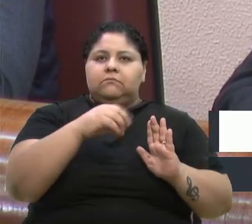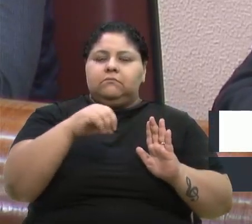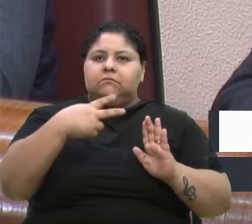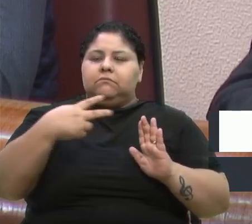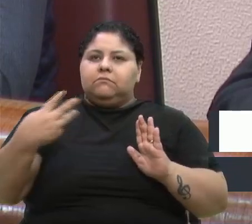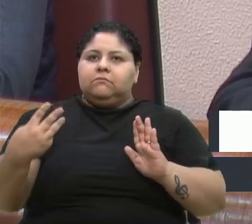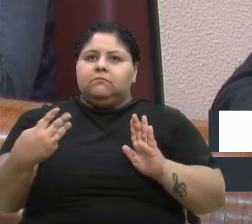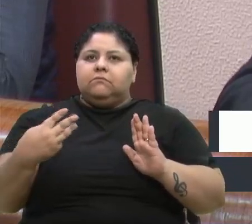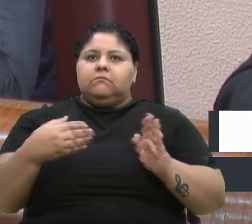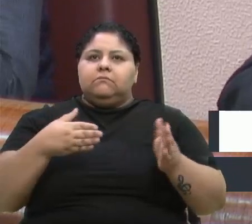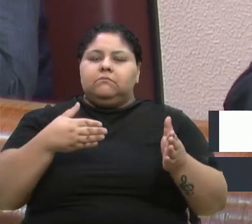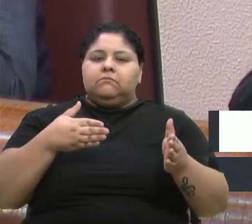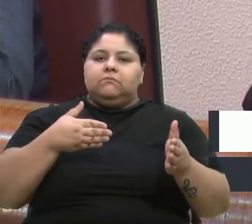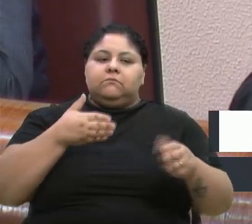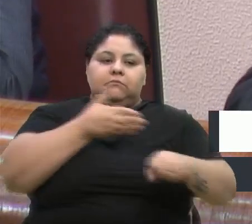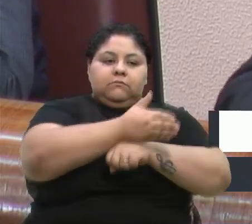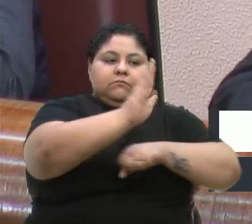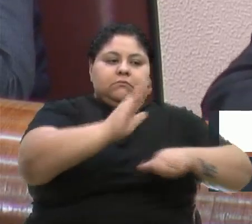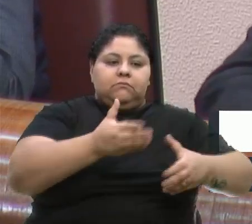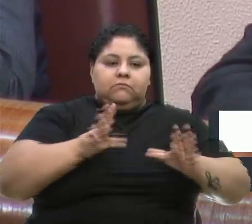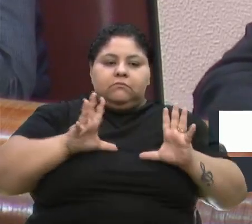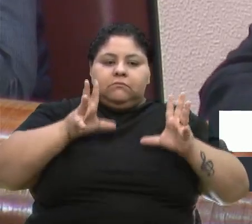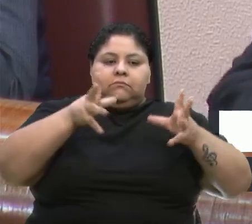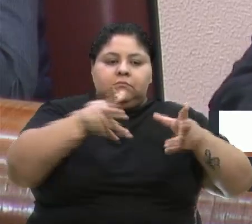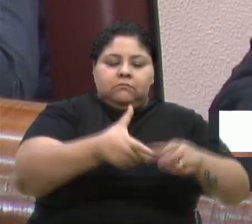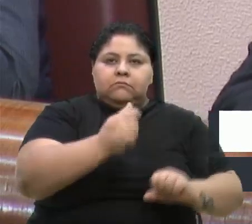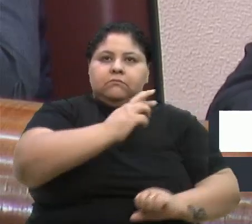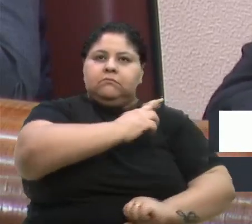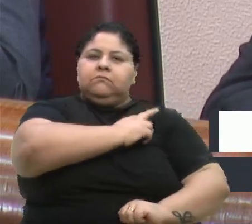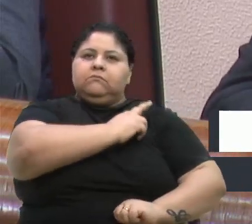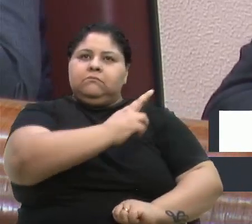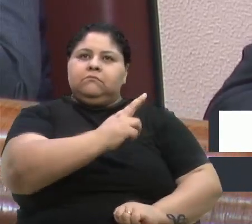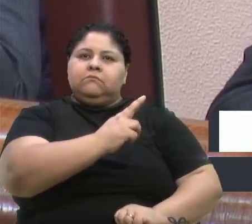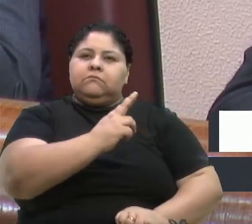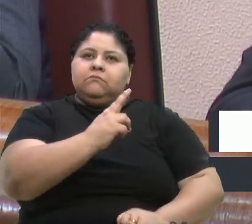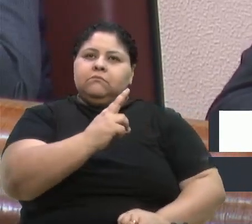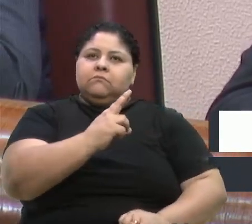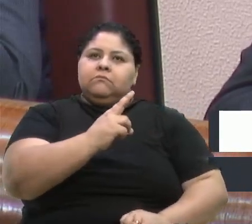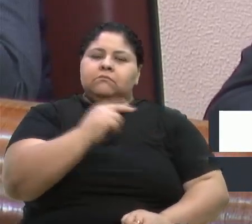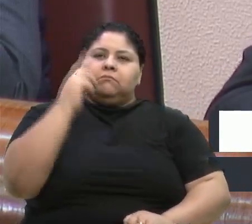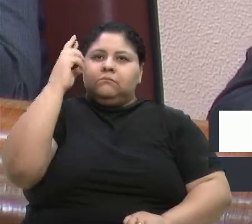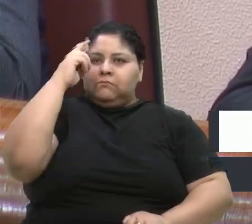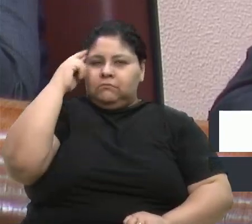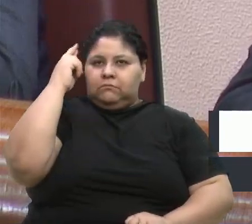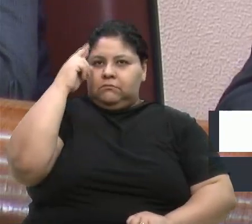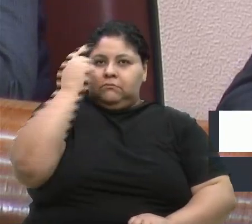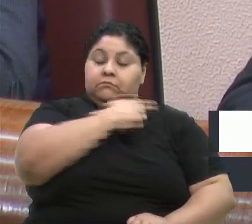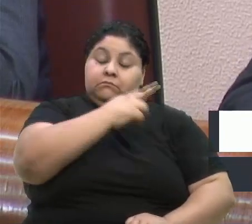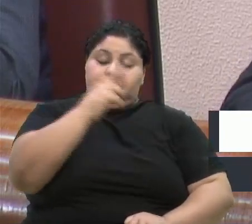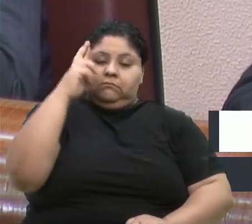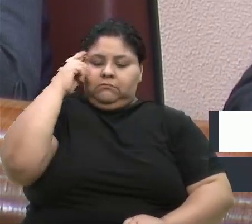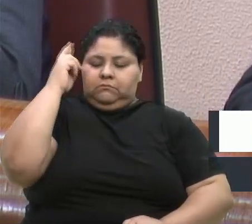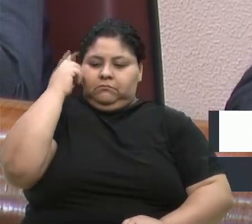56/2023 foi aprovado por unanimidade com representação do vereador Rafael Bueno.